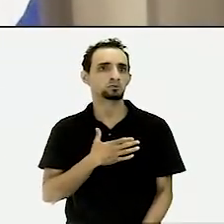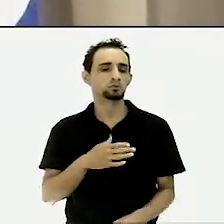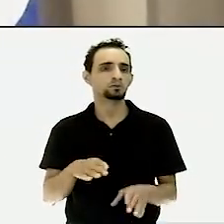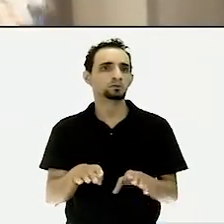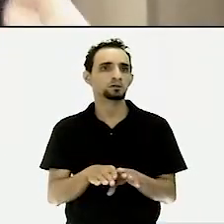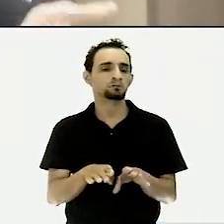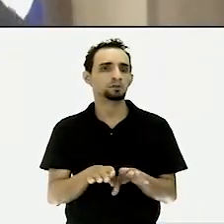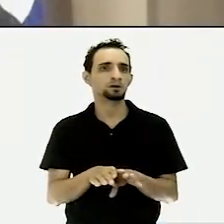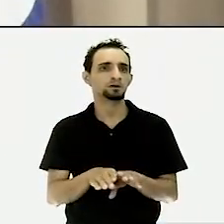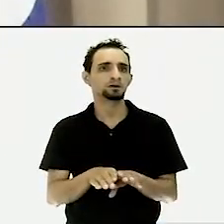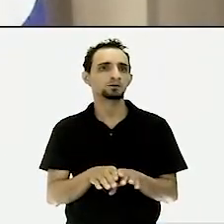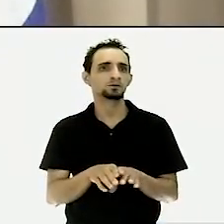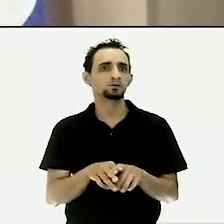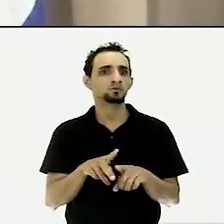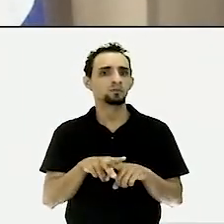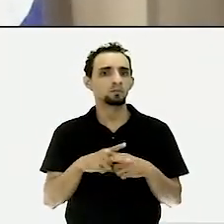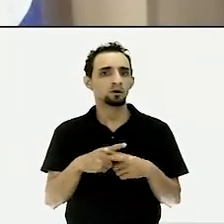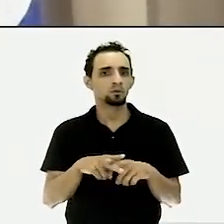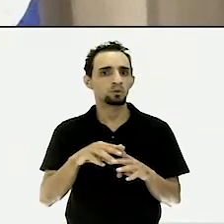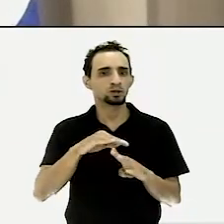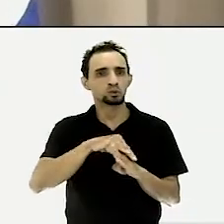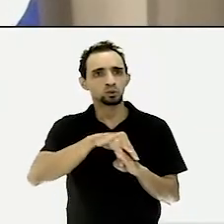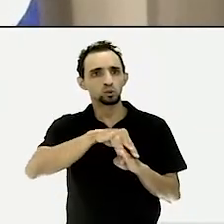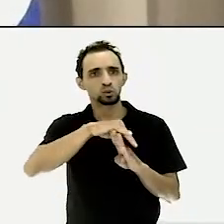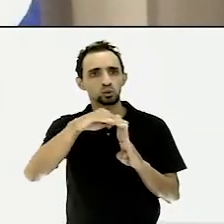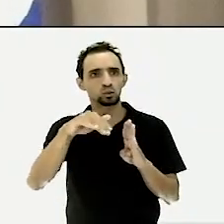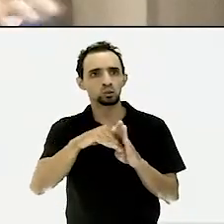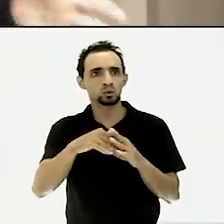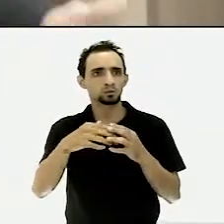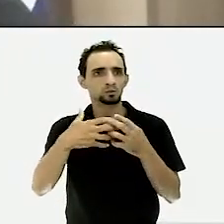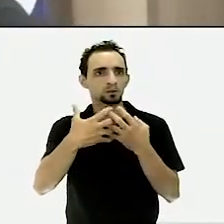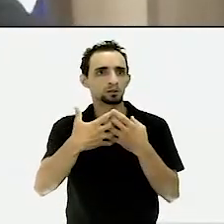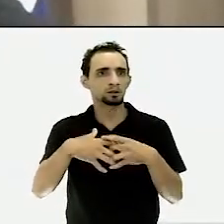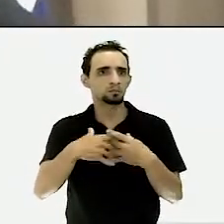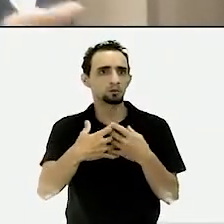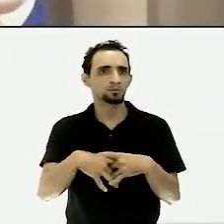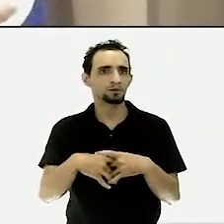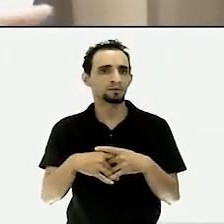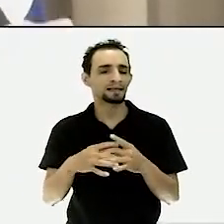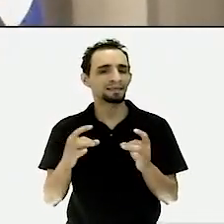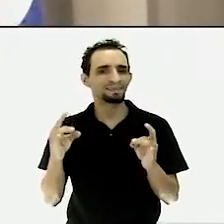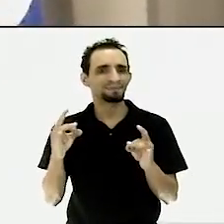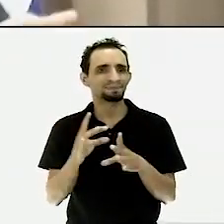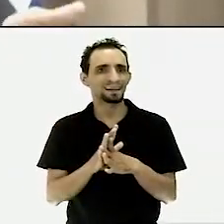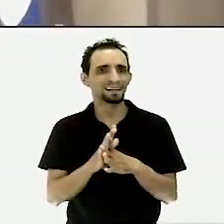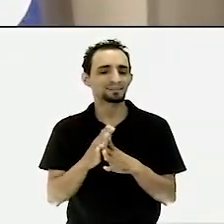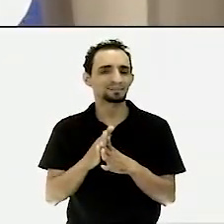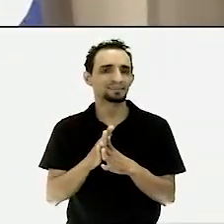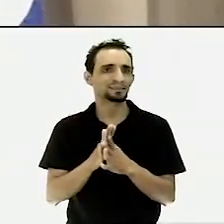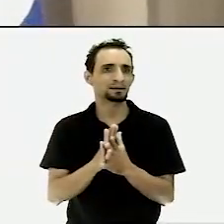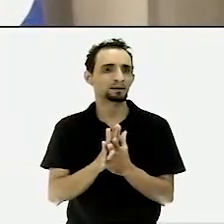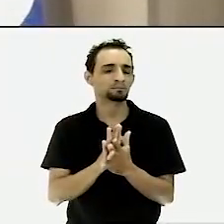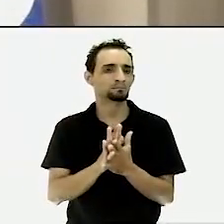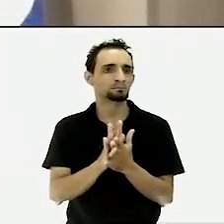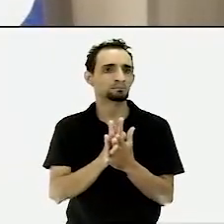não deu certo para ter sido feito lá. Mas há males que vêm para bem, porque agora nossa UPA